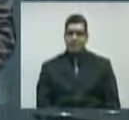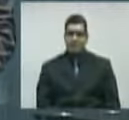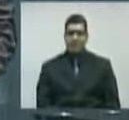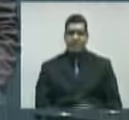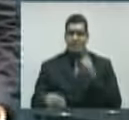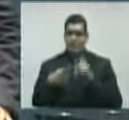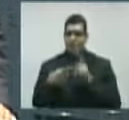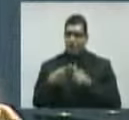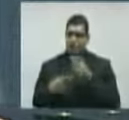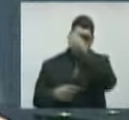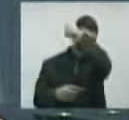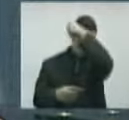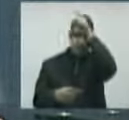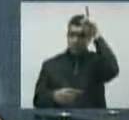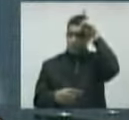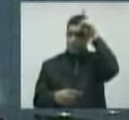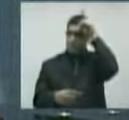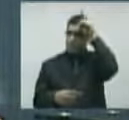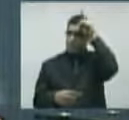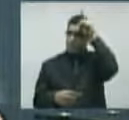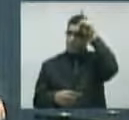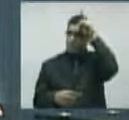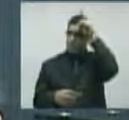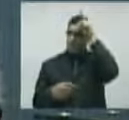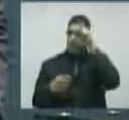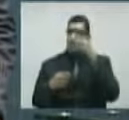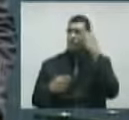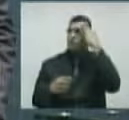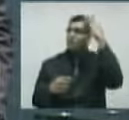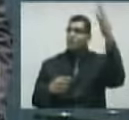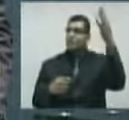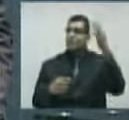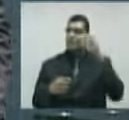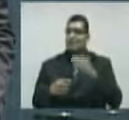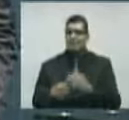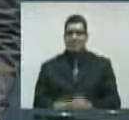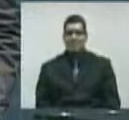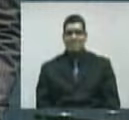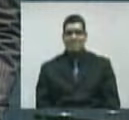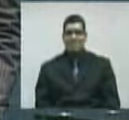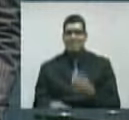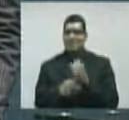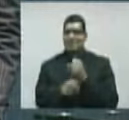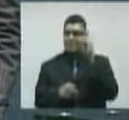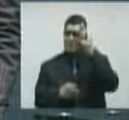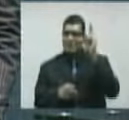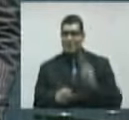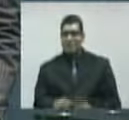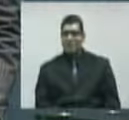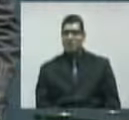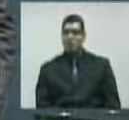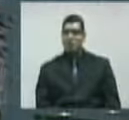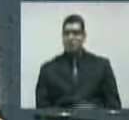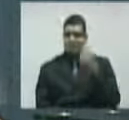Porque a prefeitura de Manaus é a prefeitura da fantasia, do faz de conta.